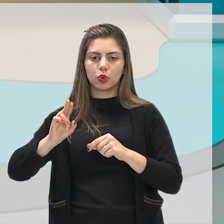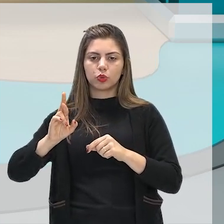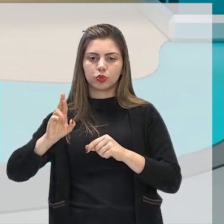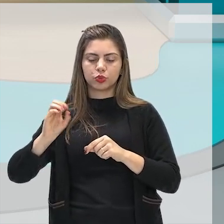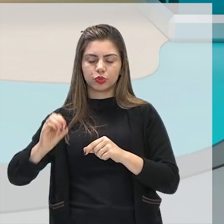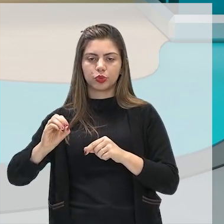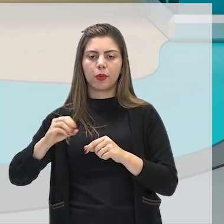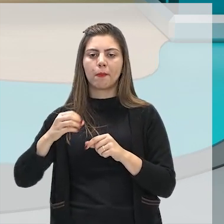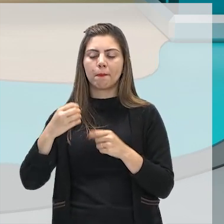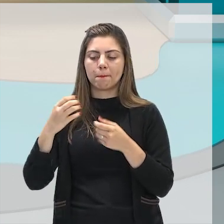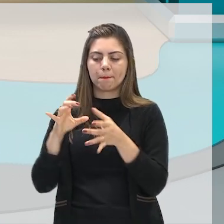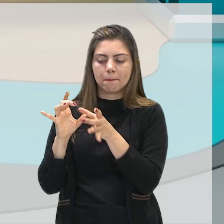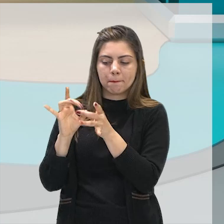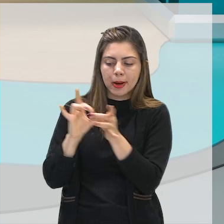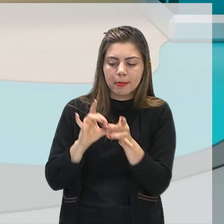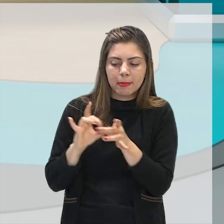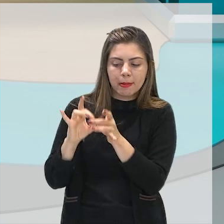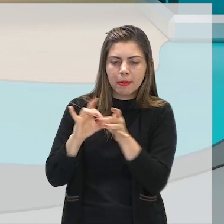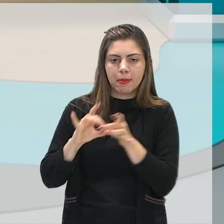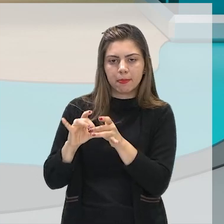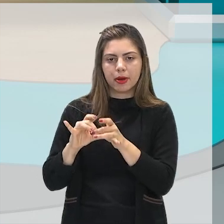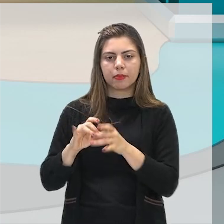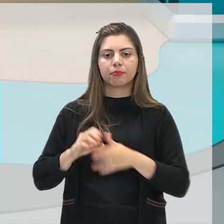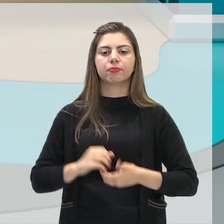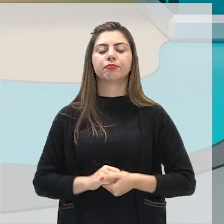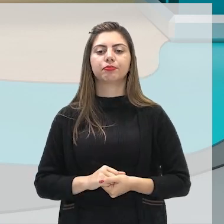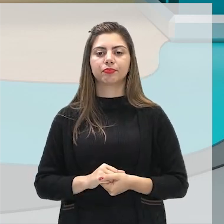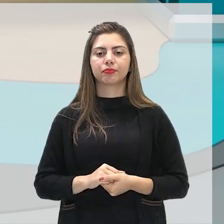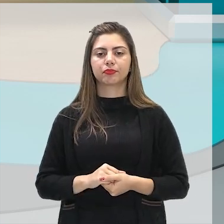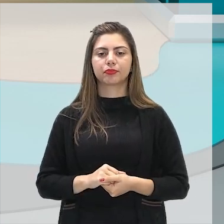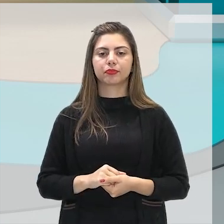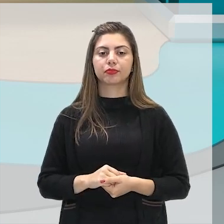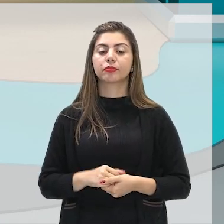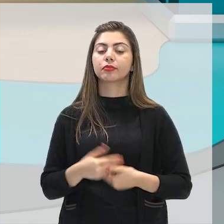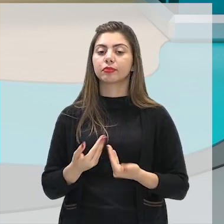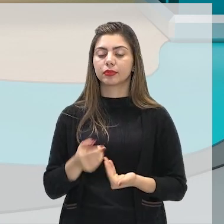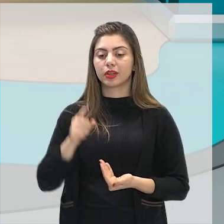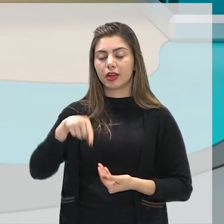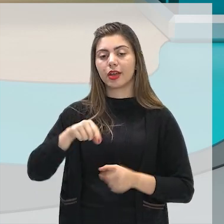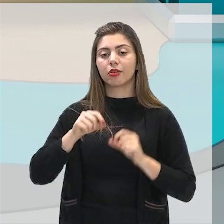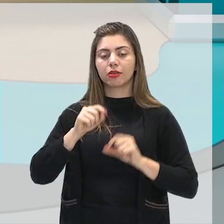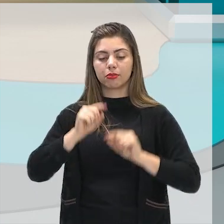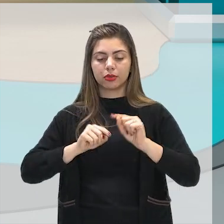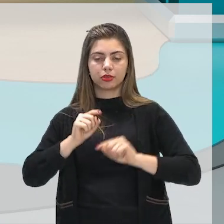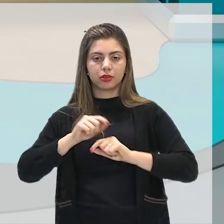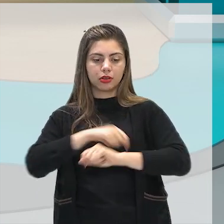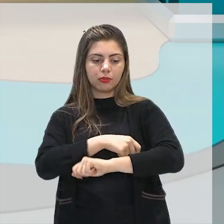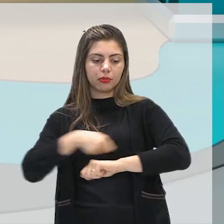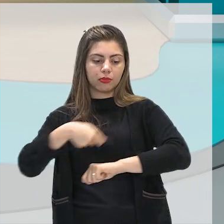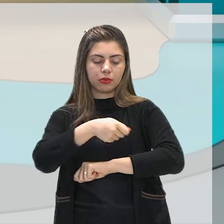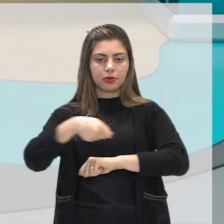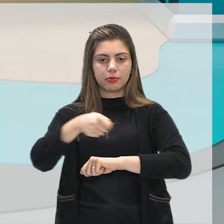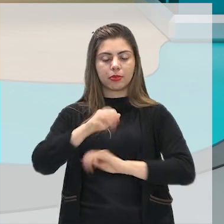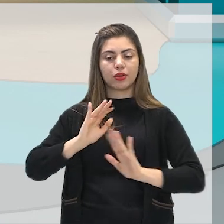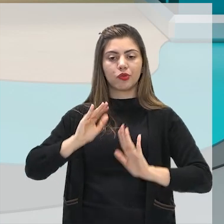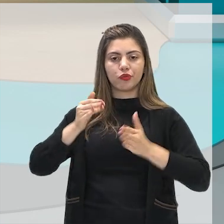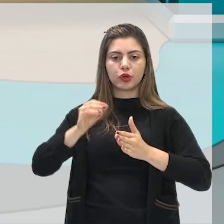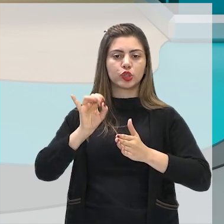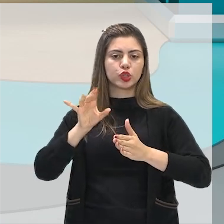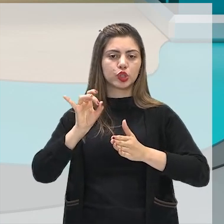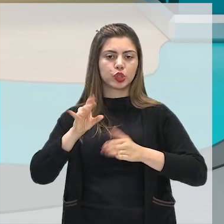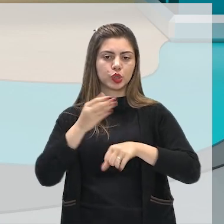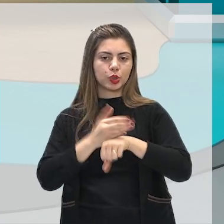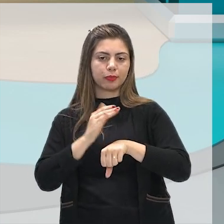fixar bem uma vareta na outra, certo? E é uma arma feita específica para a prática